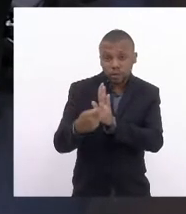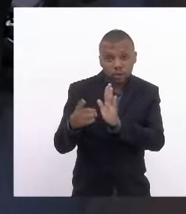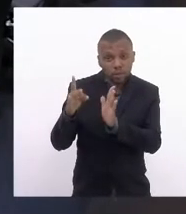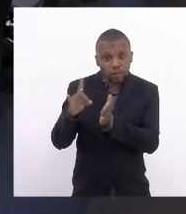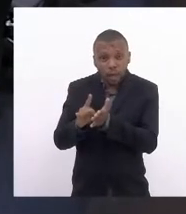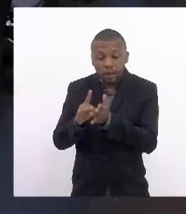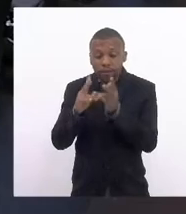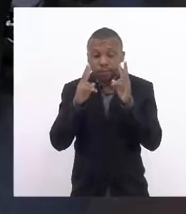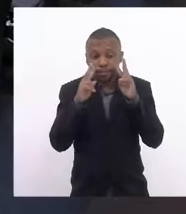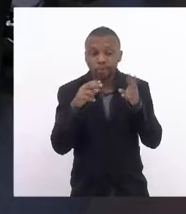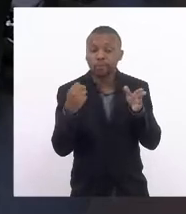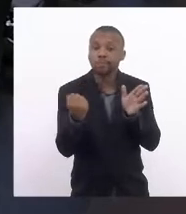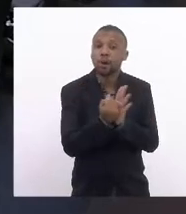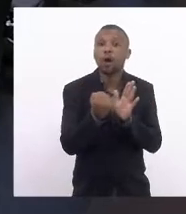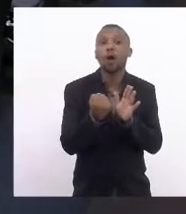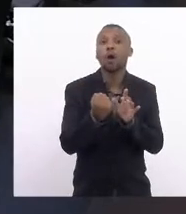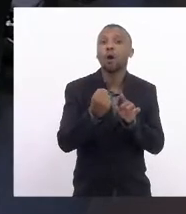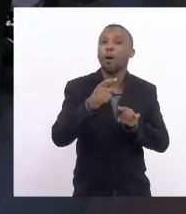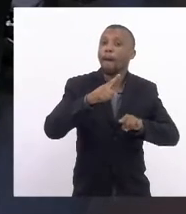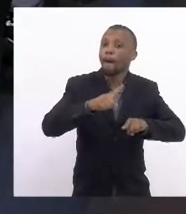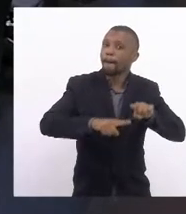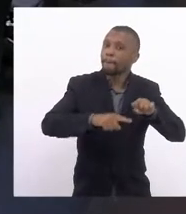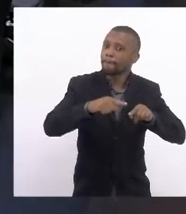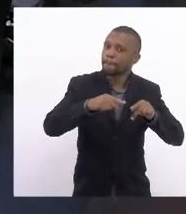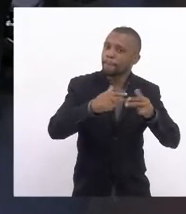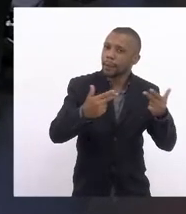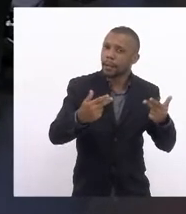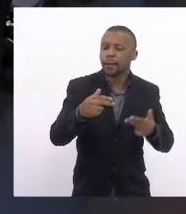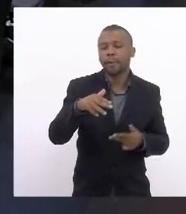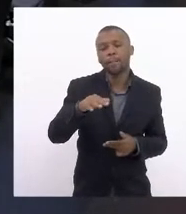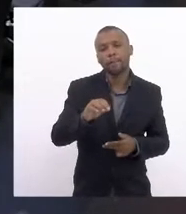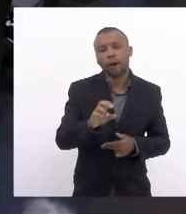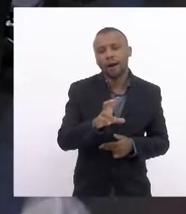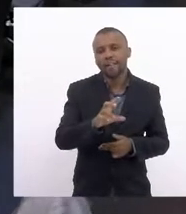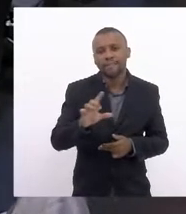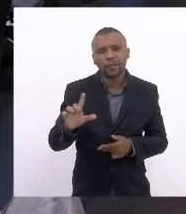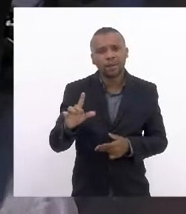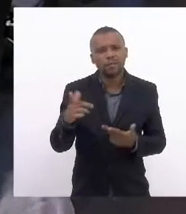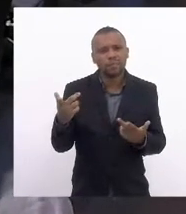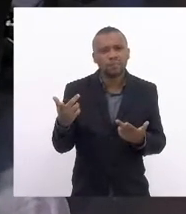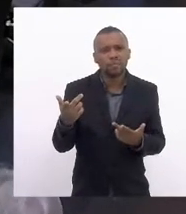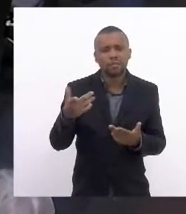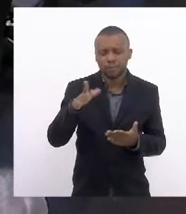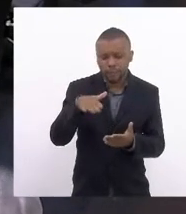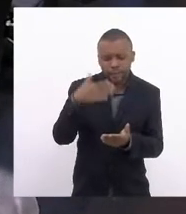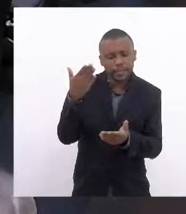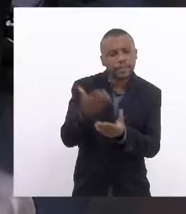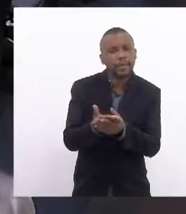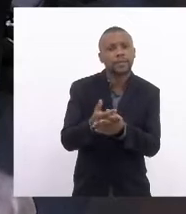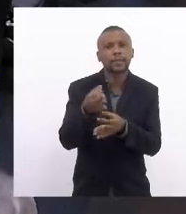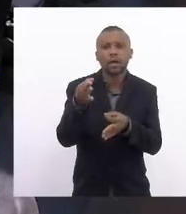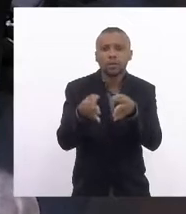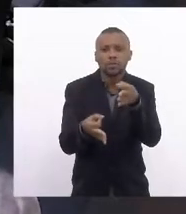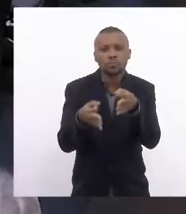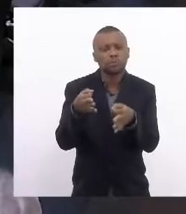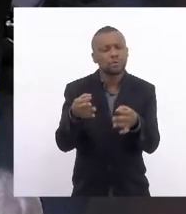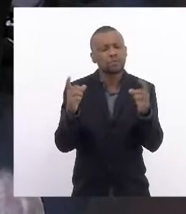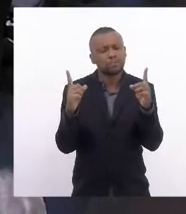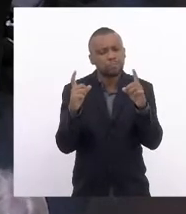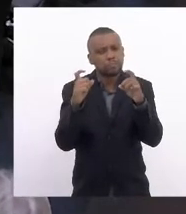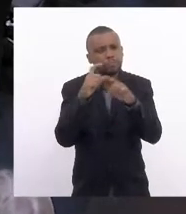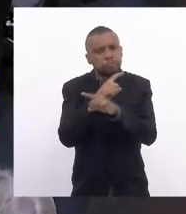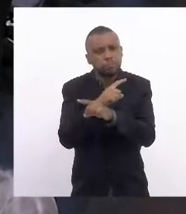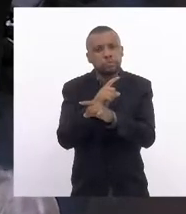tombar, inclusive, os bens móveis do clube. Ora, onde já se viu isso? Uma sentença difícil, de